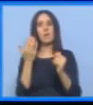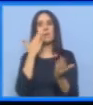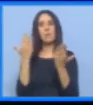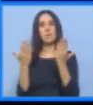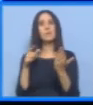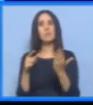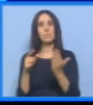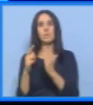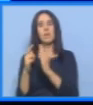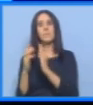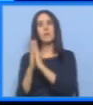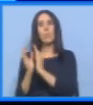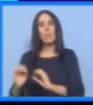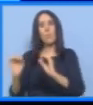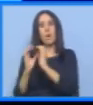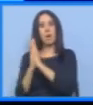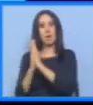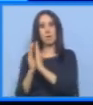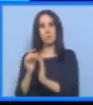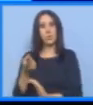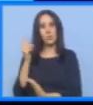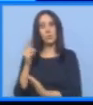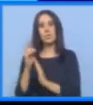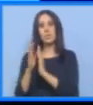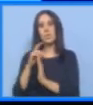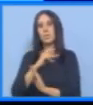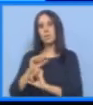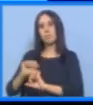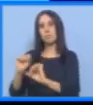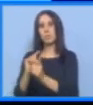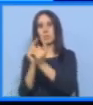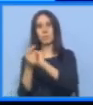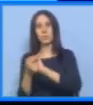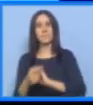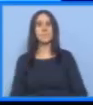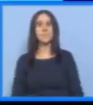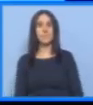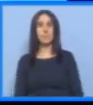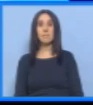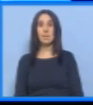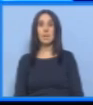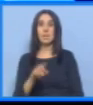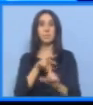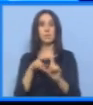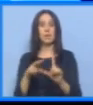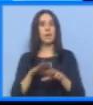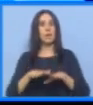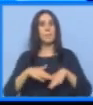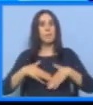essa visão laica, laicista, claro. E é esta perspectiva e o sentir-se maravilhado ele